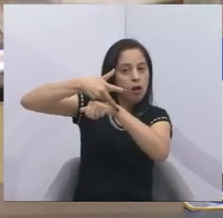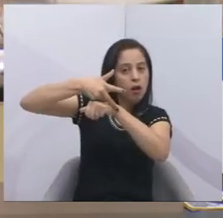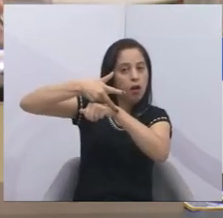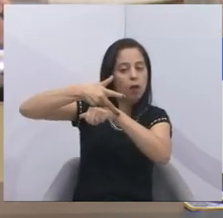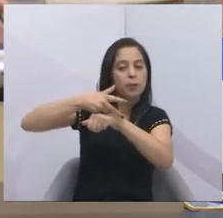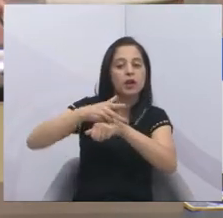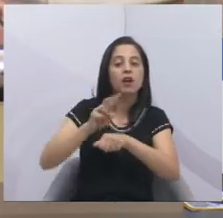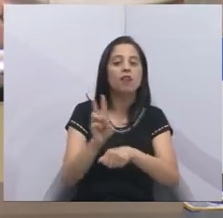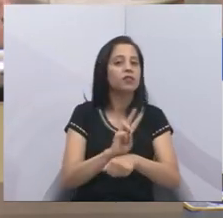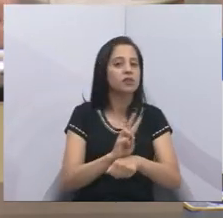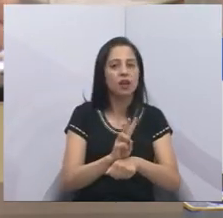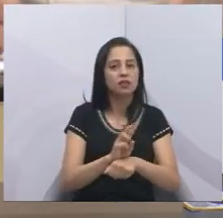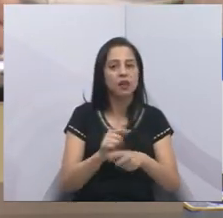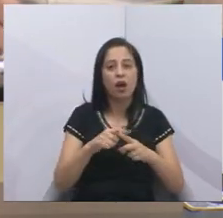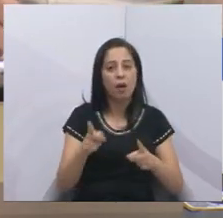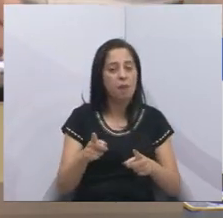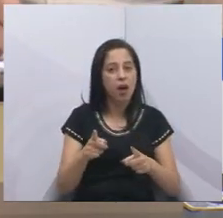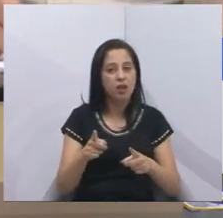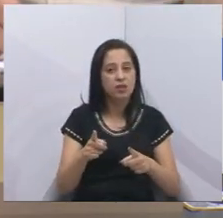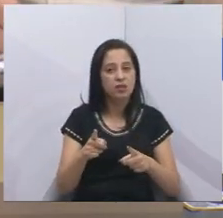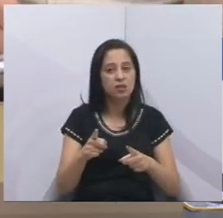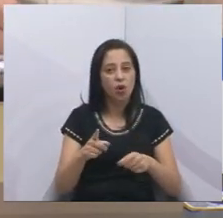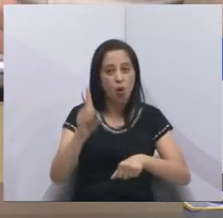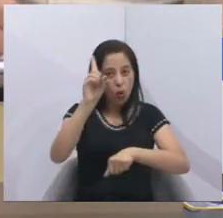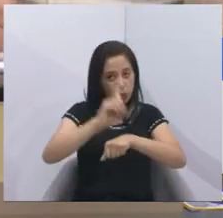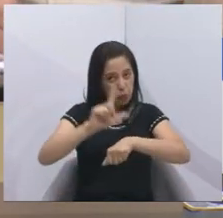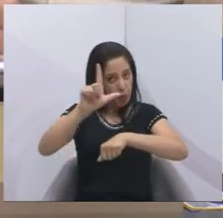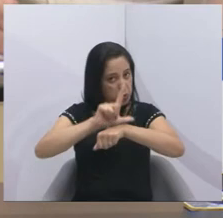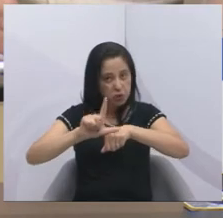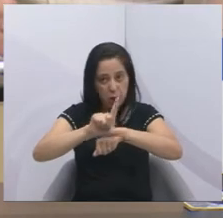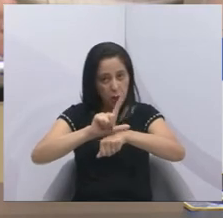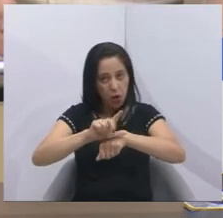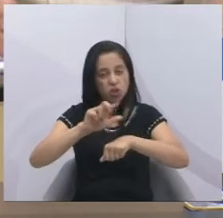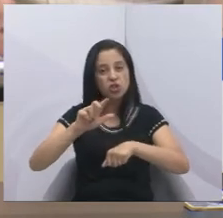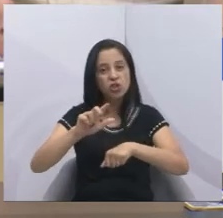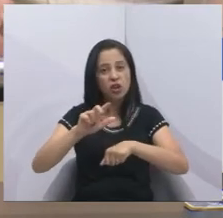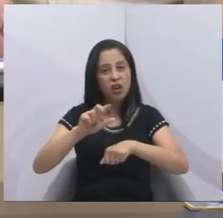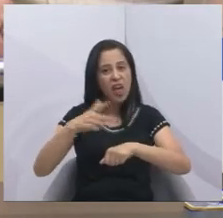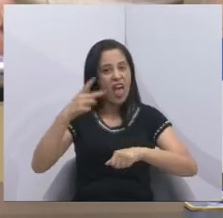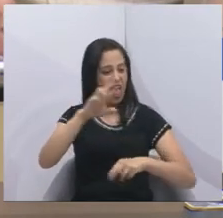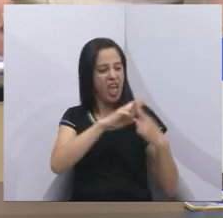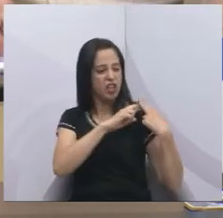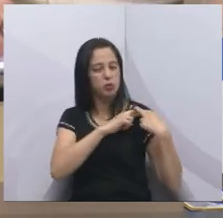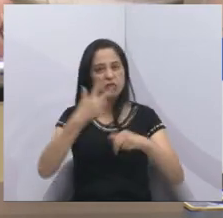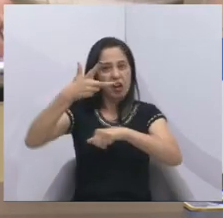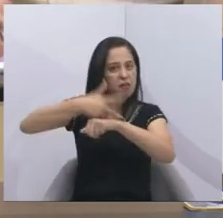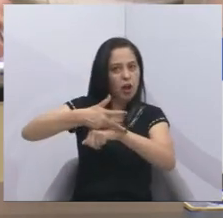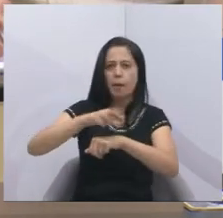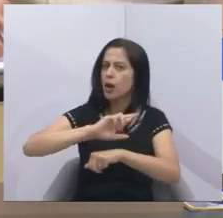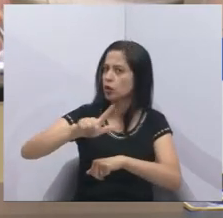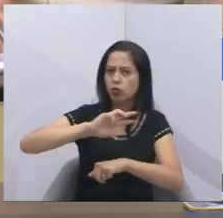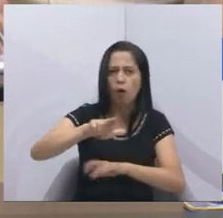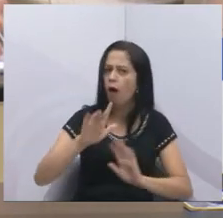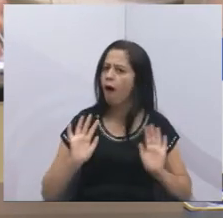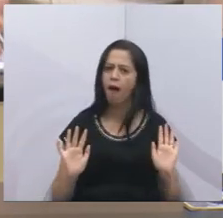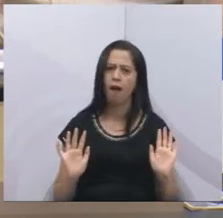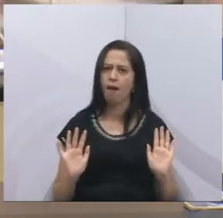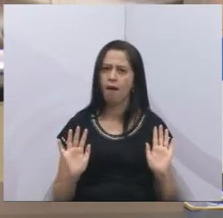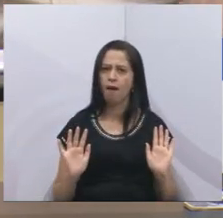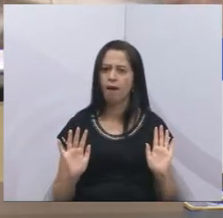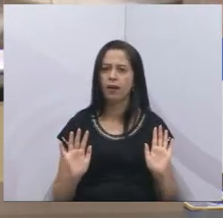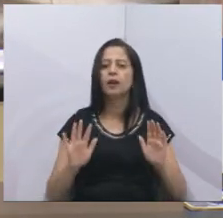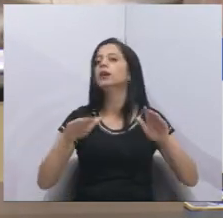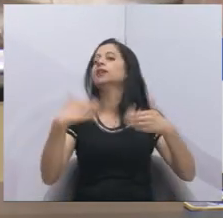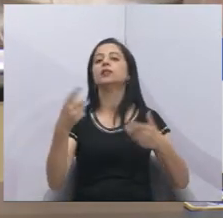redor. Não é o comerciante que tem que pôr câmera, não é. É o COI que é responsável de fiscalizar, não é o comerciante. E